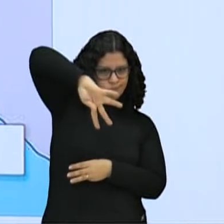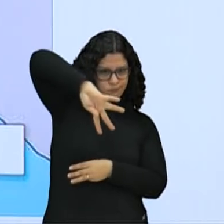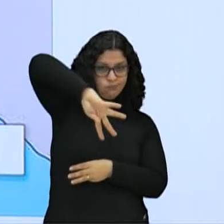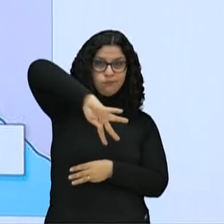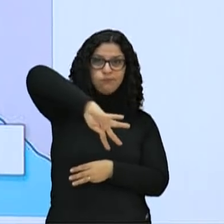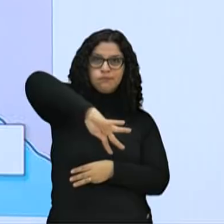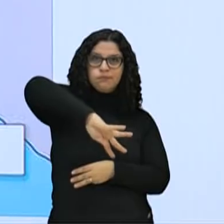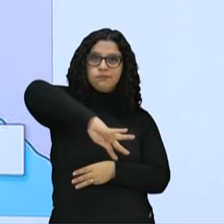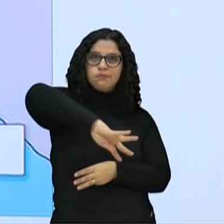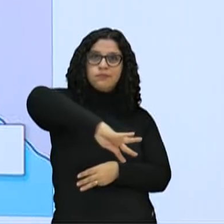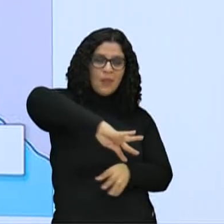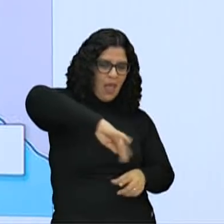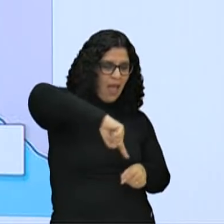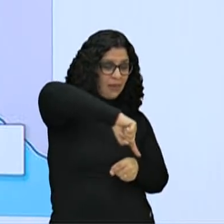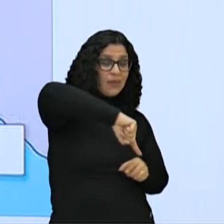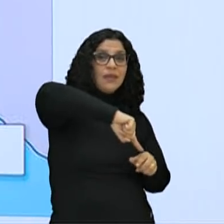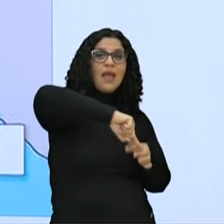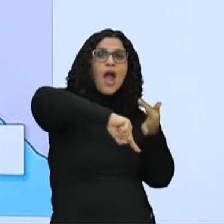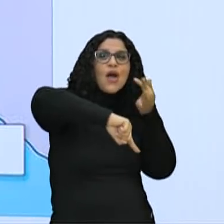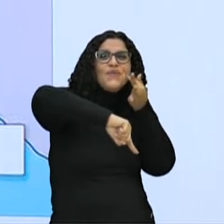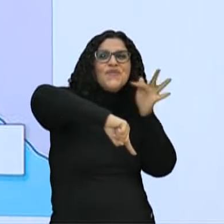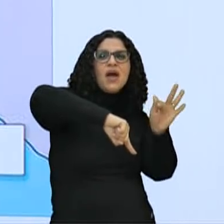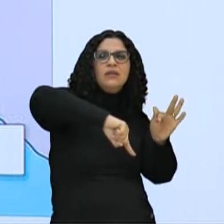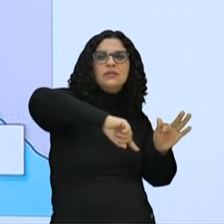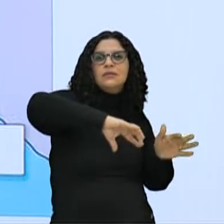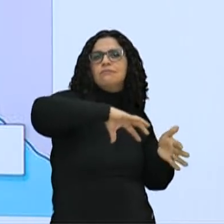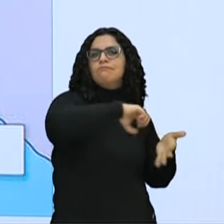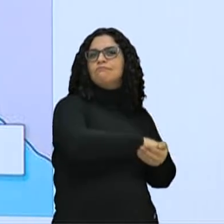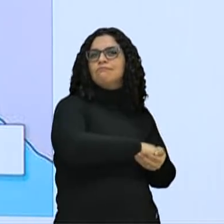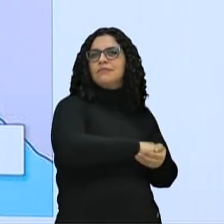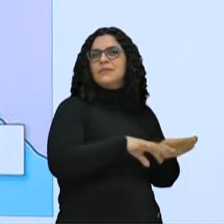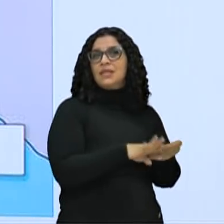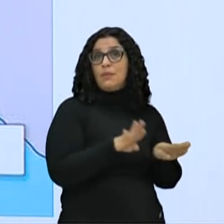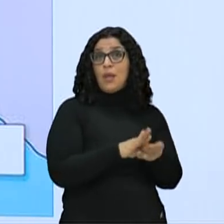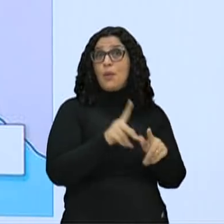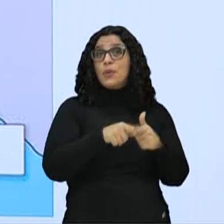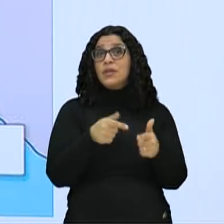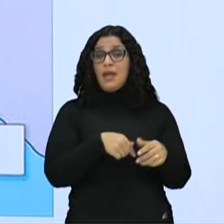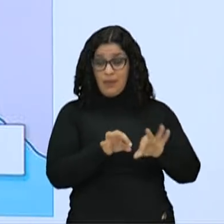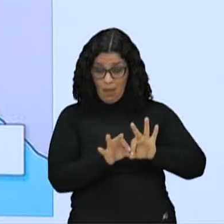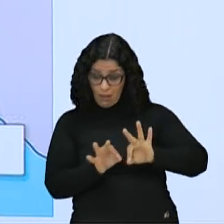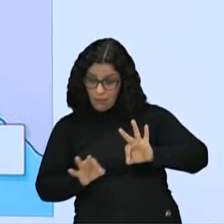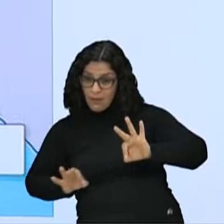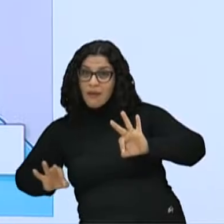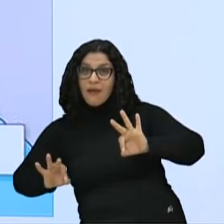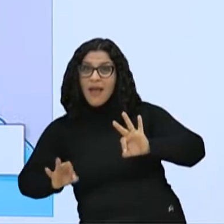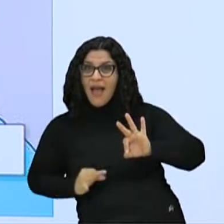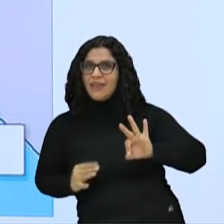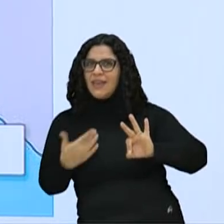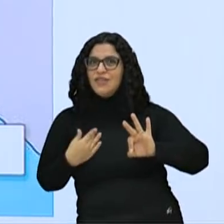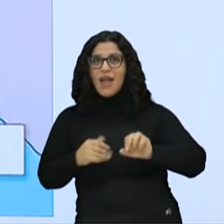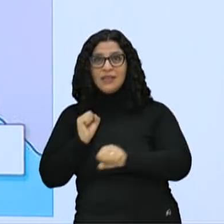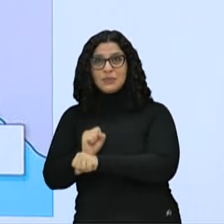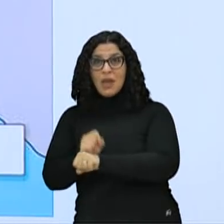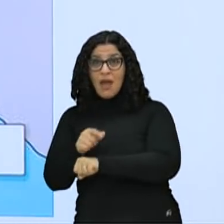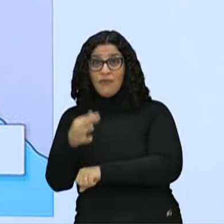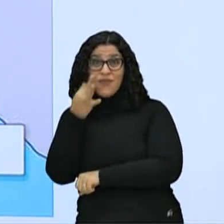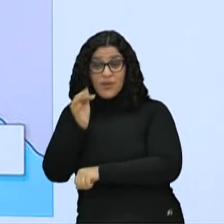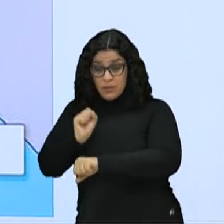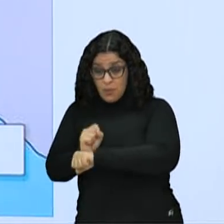para poder ter acesso ao território francês, fugindo da linha Maginot, essa linha francesa